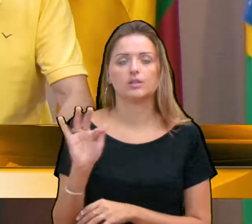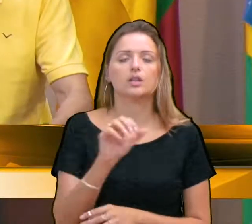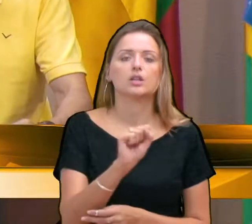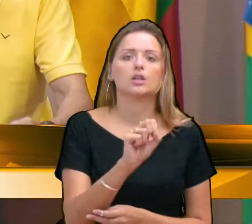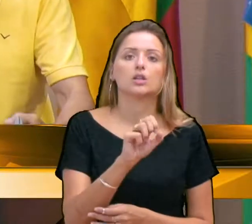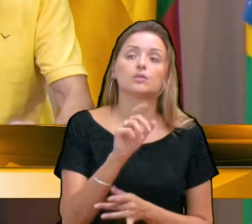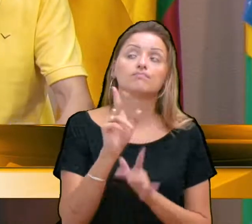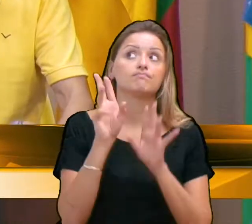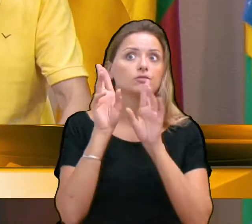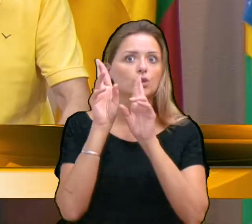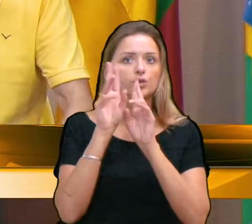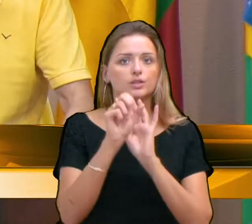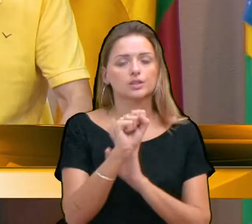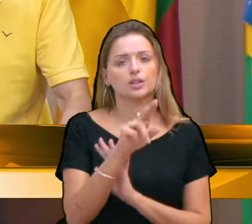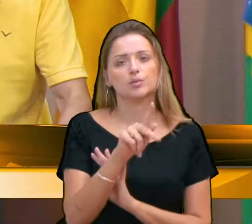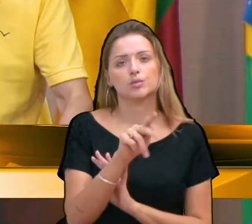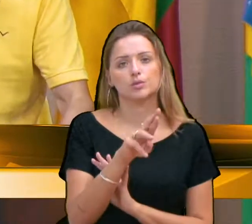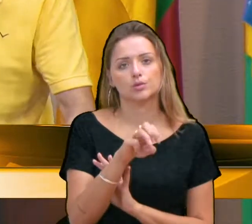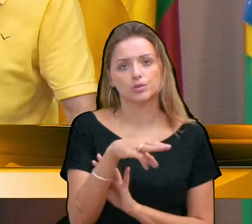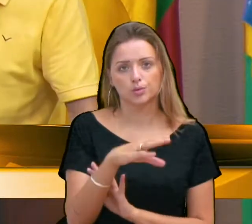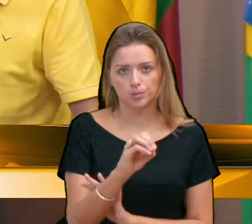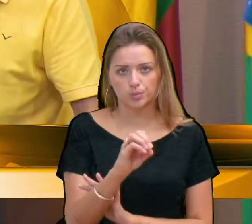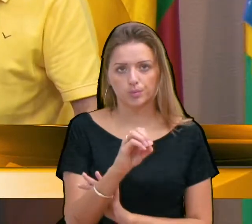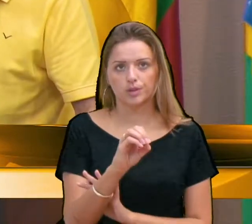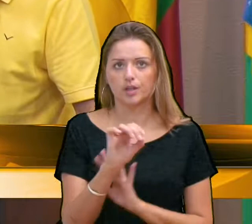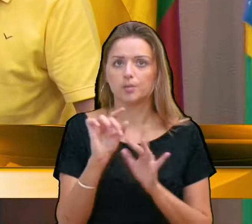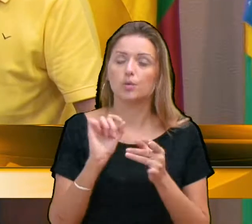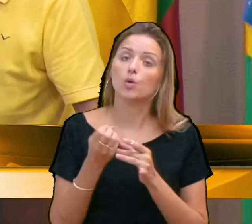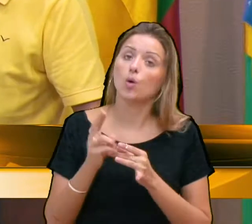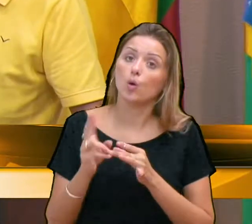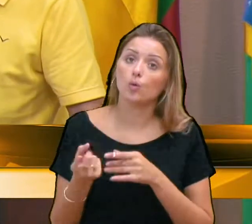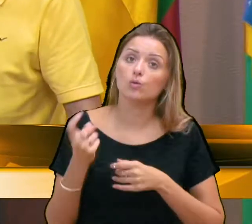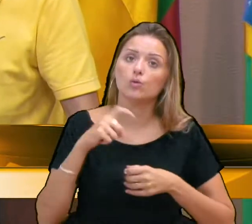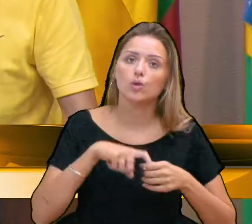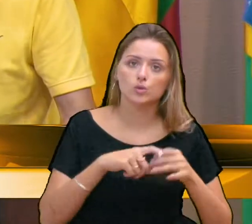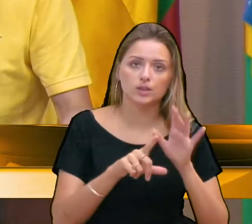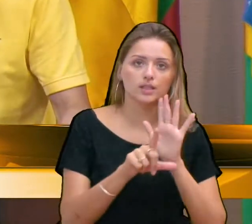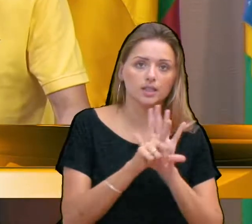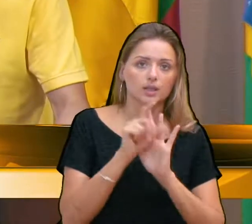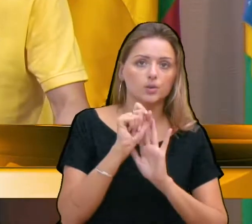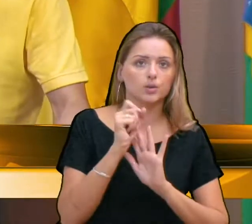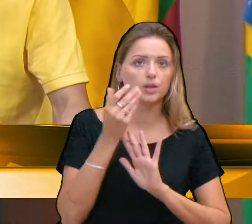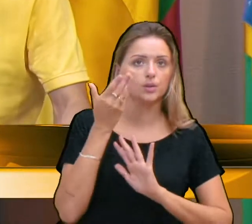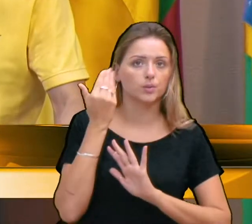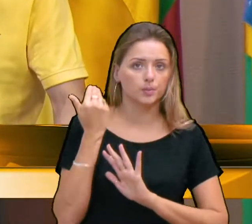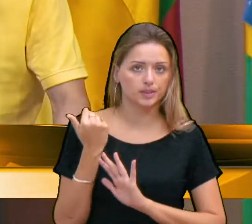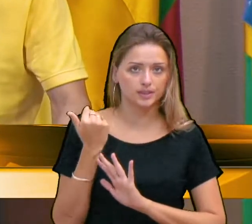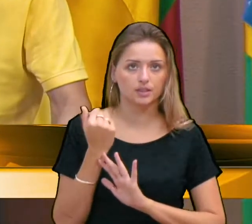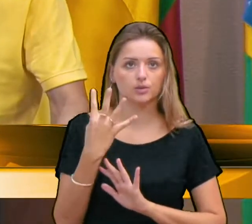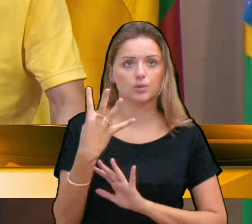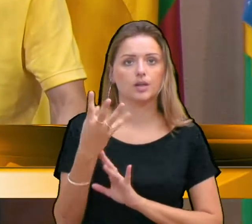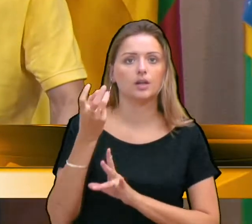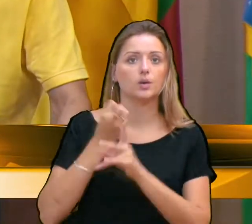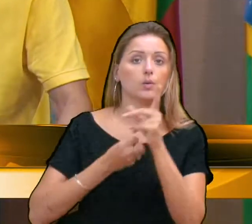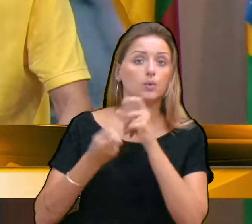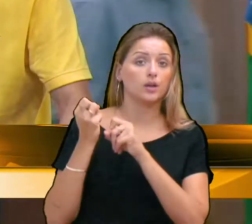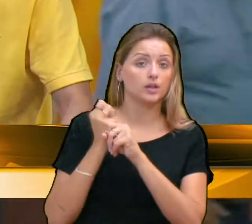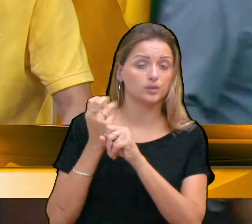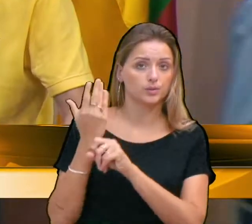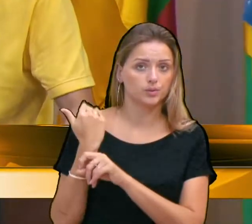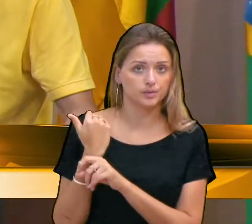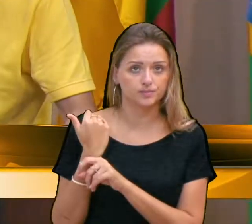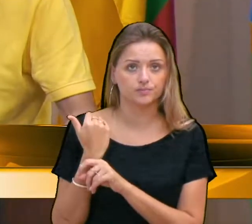Tribunal tenha a lucidez de manter ou voltar atrás ao que era quando começou lá, 4 anos e